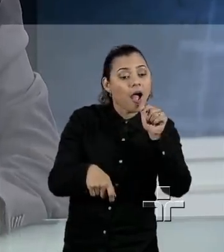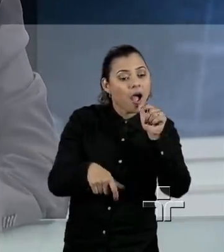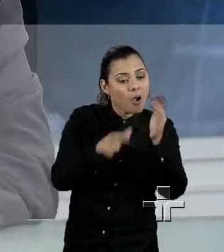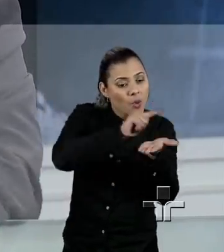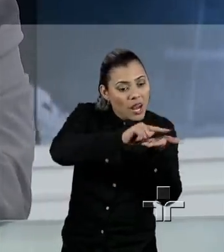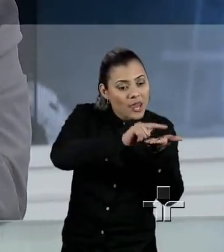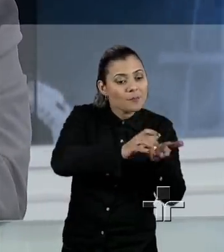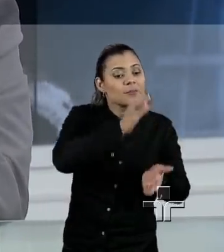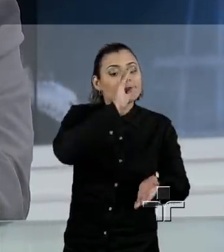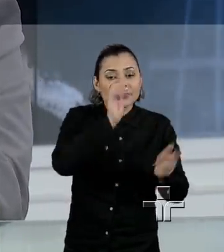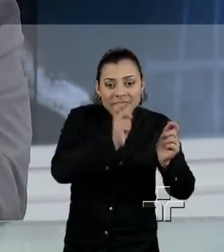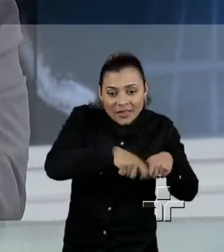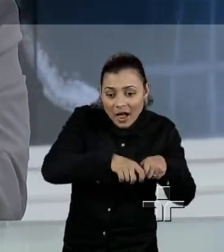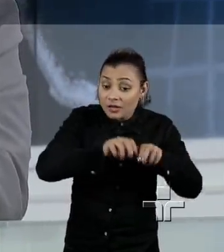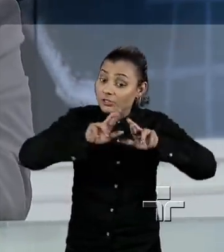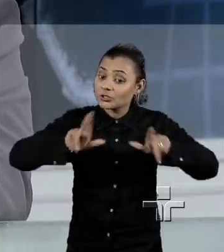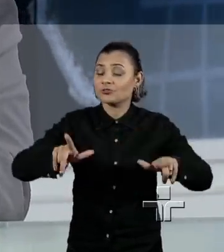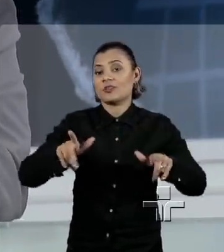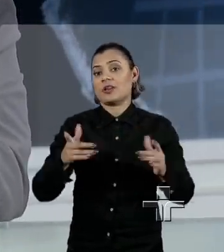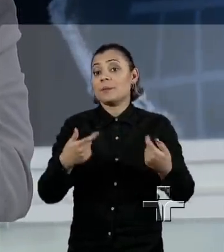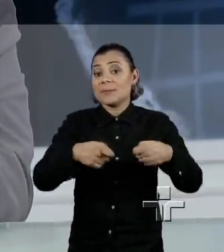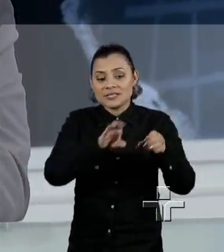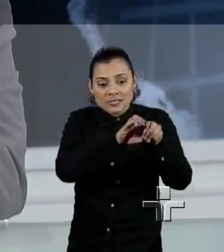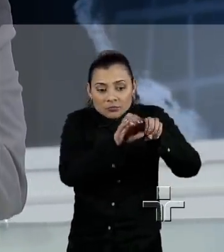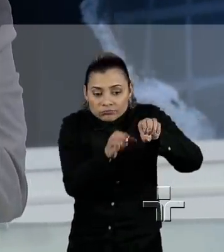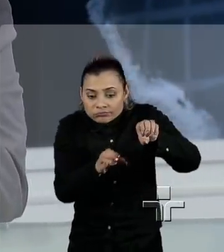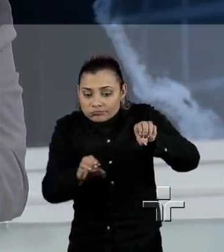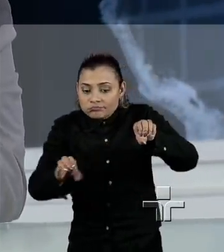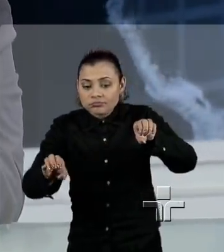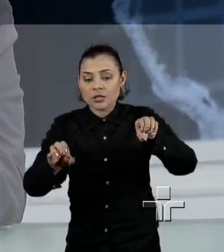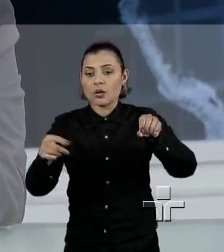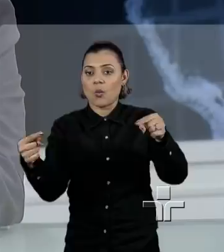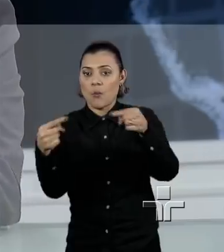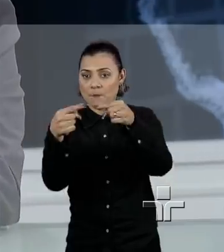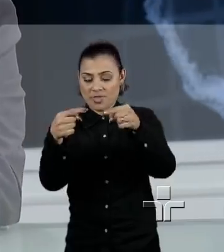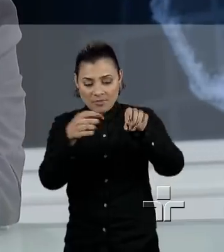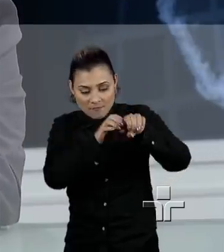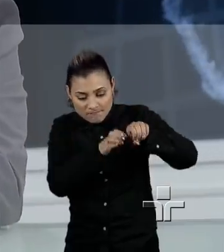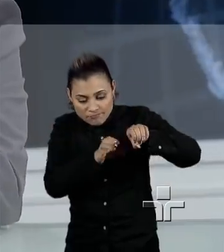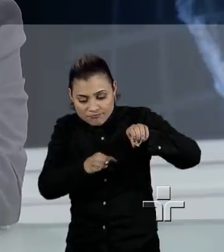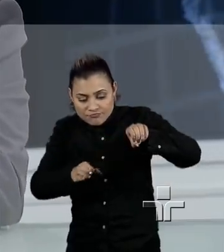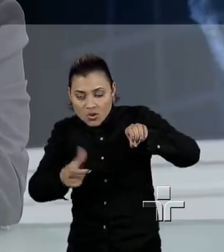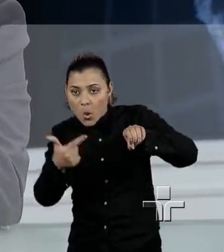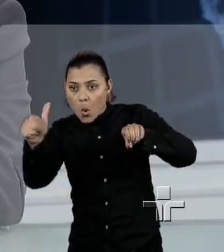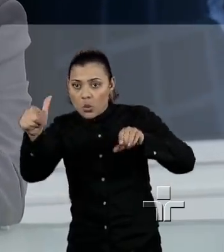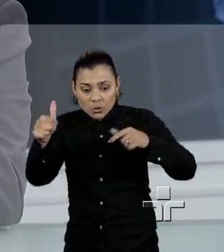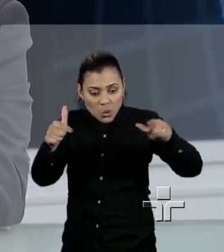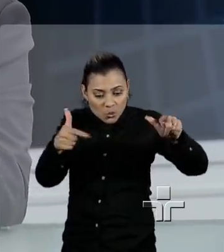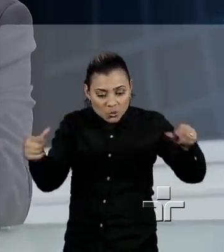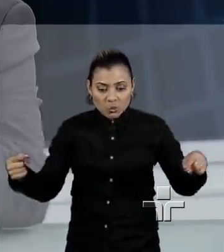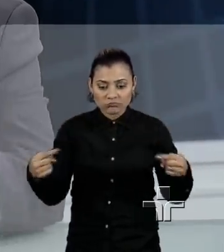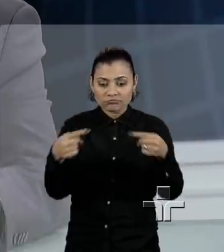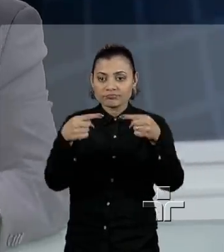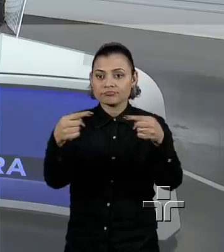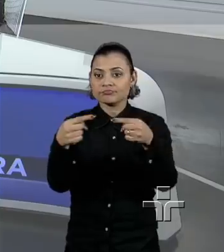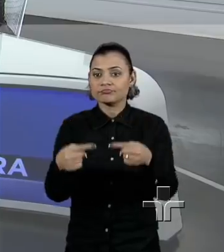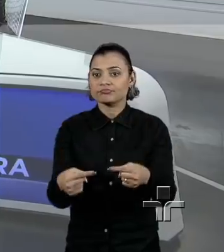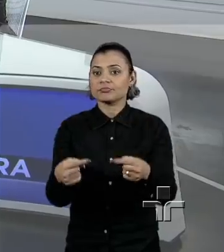que você tem que fazer sistemas de duplicação, onde você pode... Água que vai ser